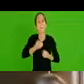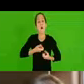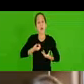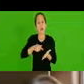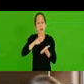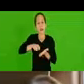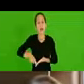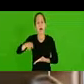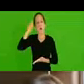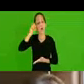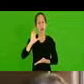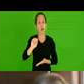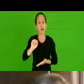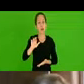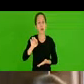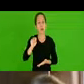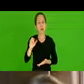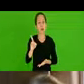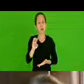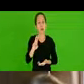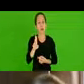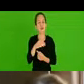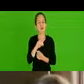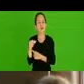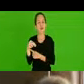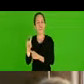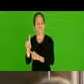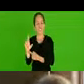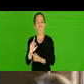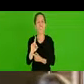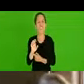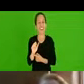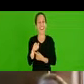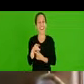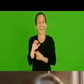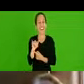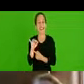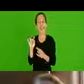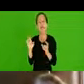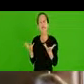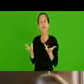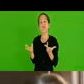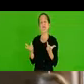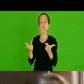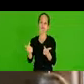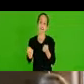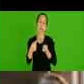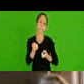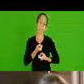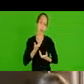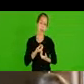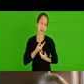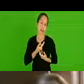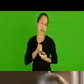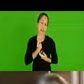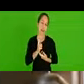desculpa por não ter colocado aqui Carlos Drummond de Andrade, mas é do meu grande poeta e no último ano do